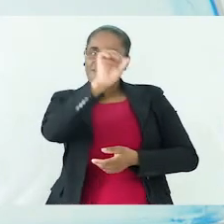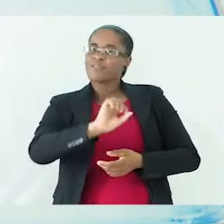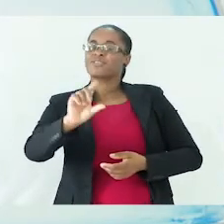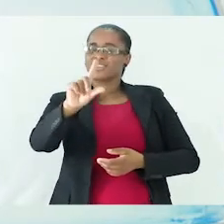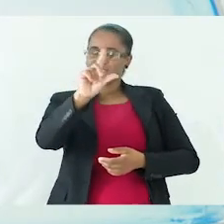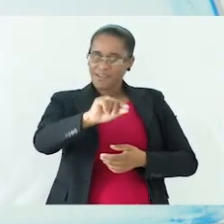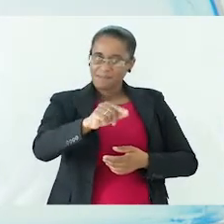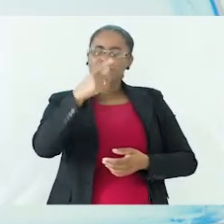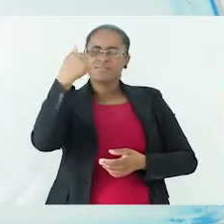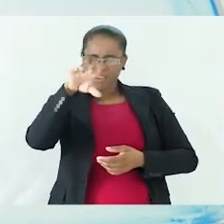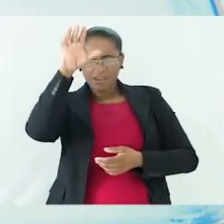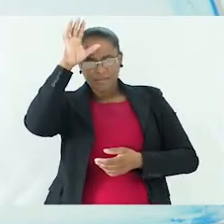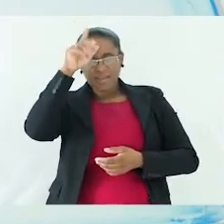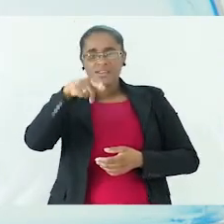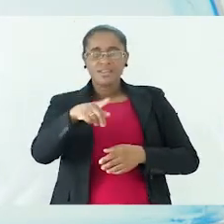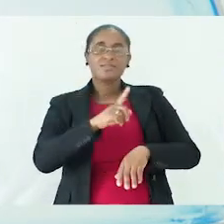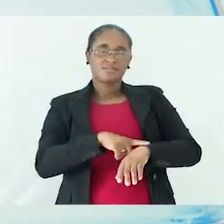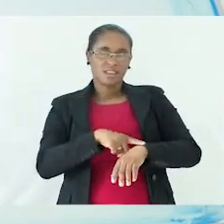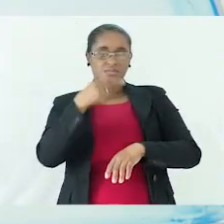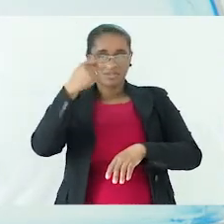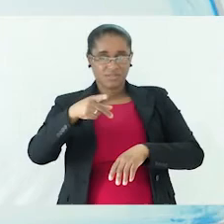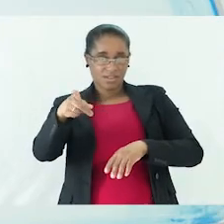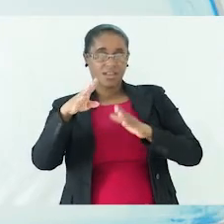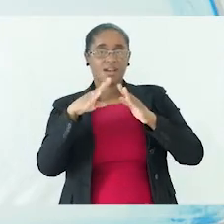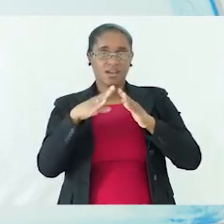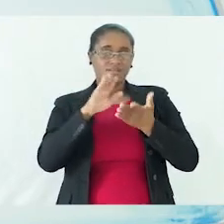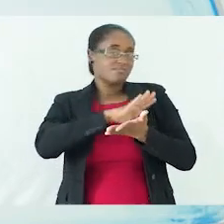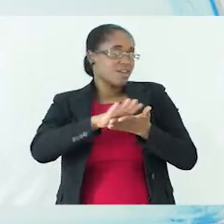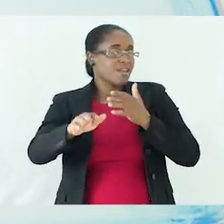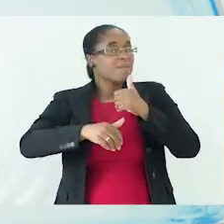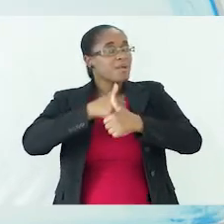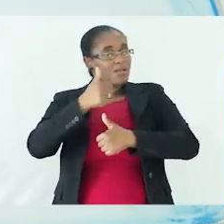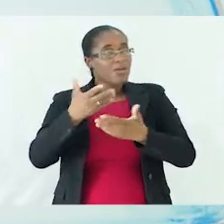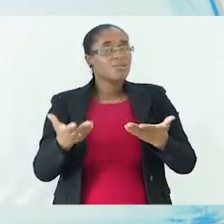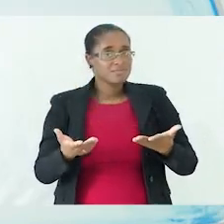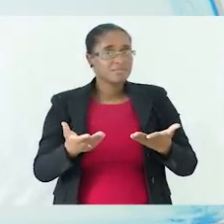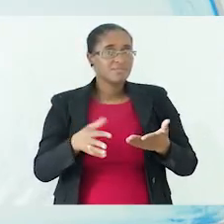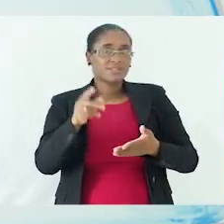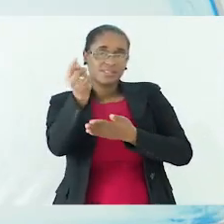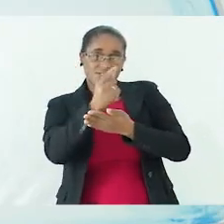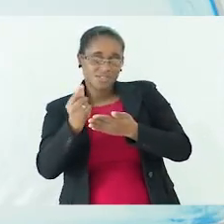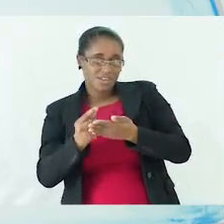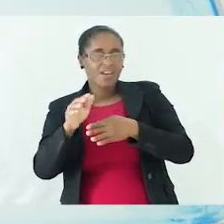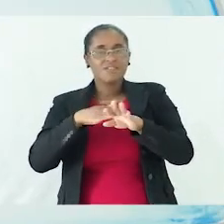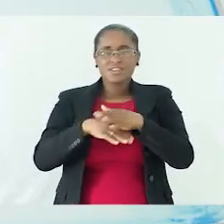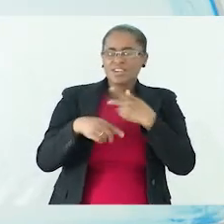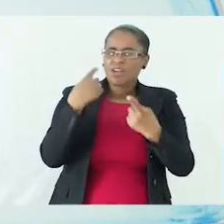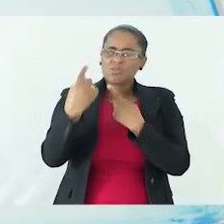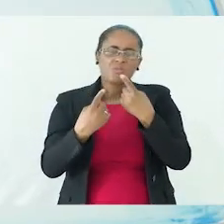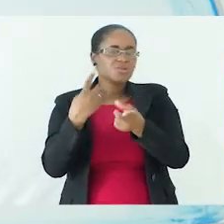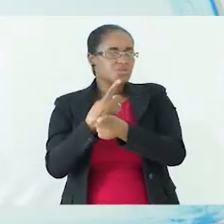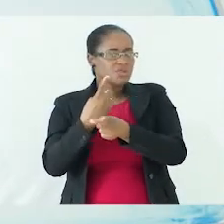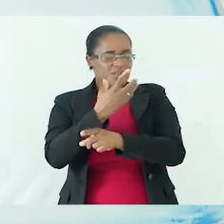Carlos, Felipe. Então, este nome que é abrangente, é comum a